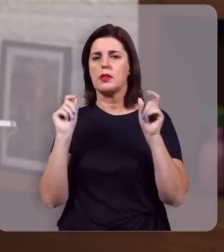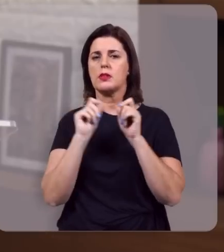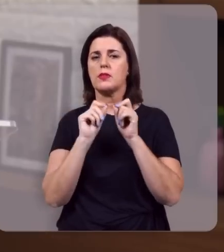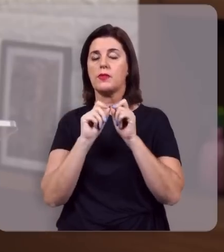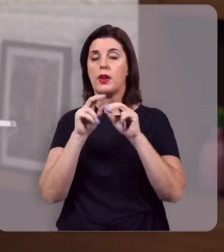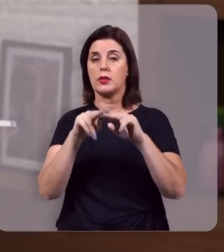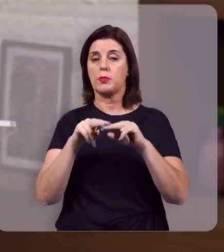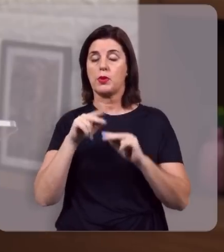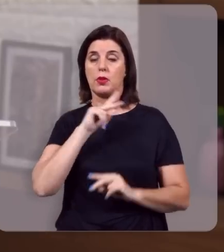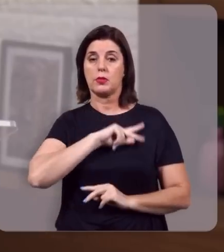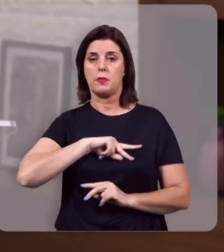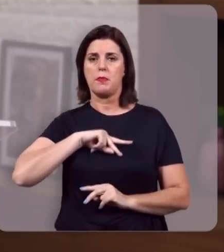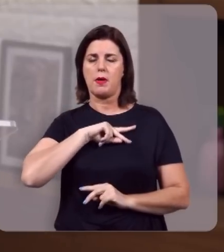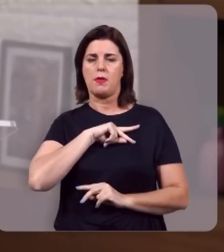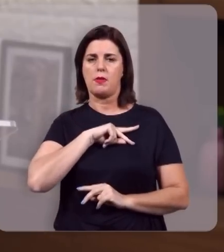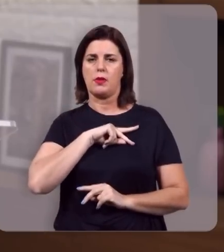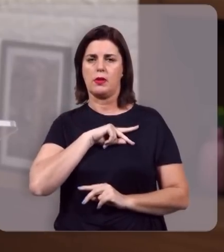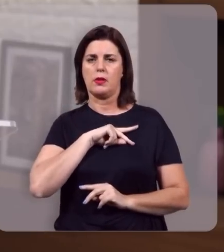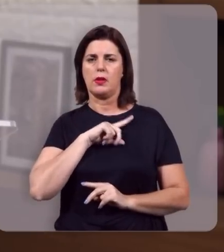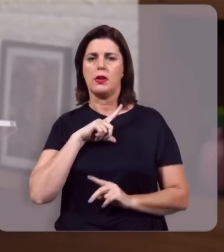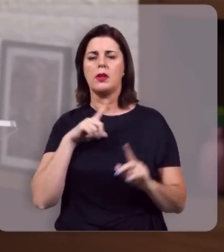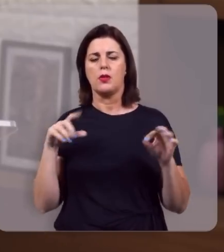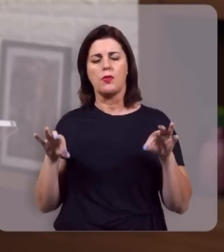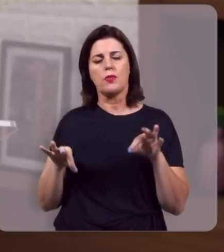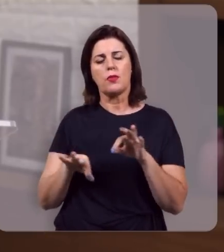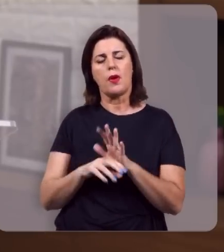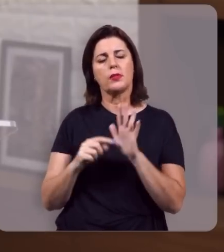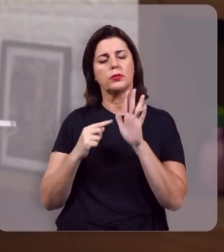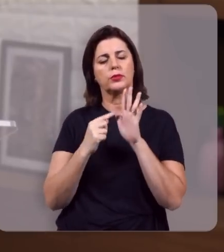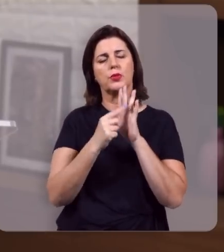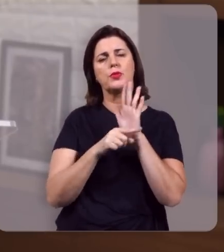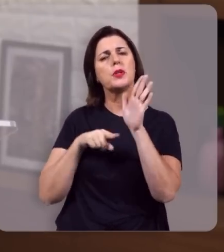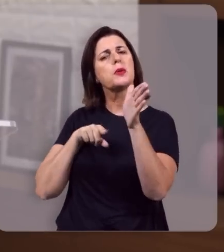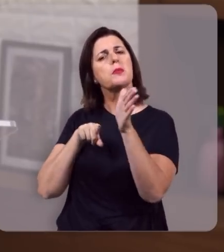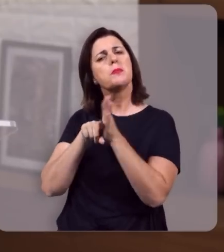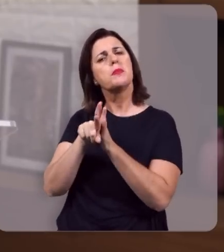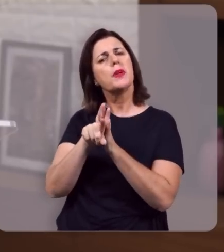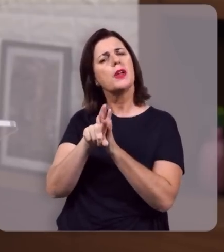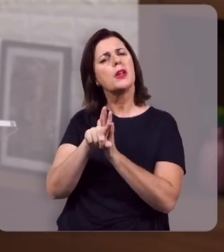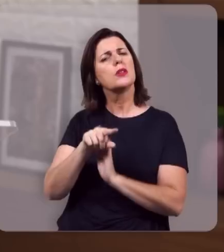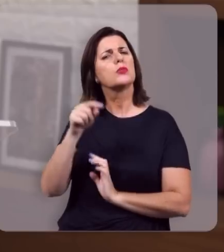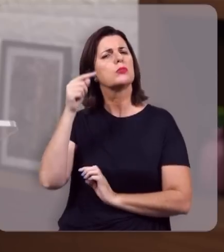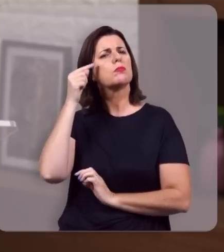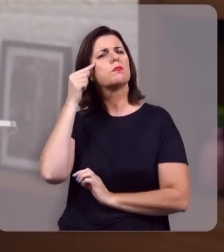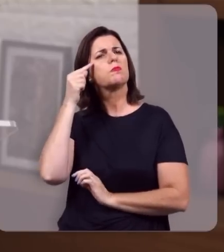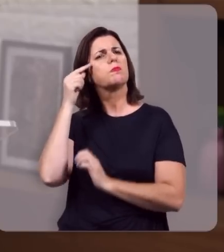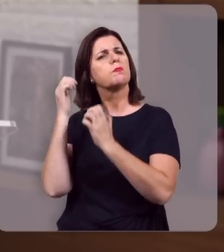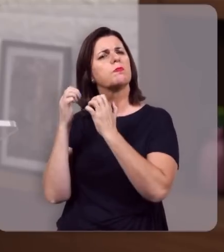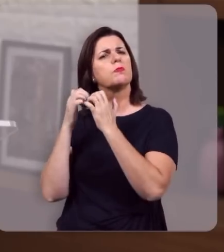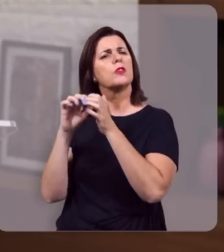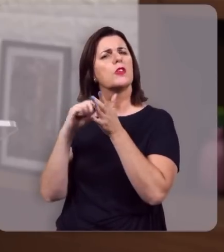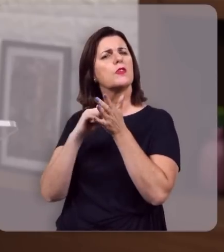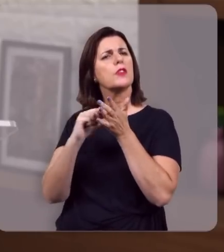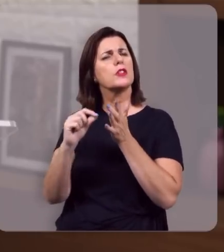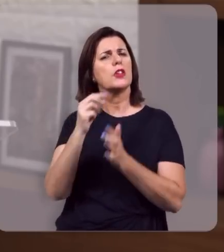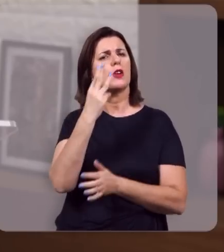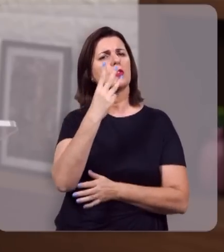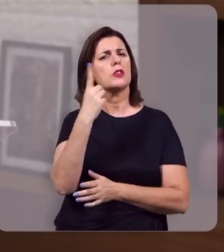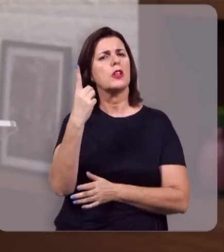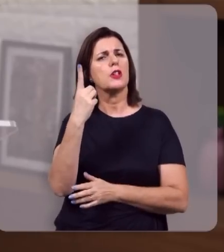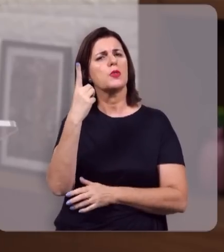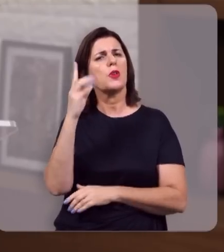apóstolo Paulo, e então concluir com 5 perguntas retóricas, nos versos